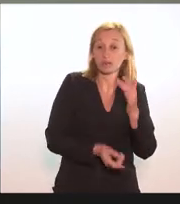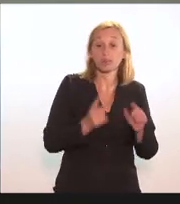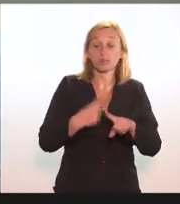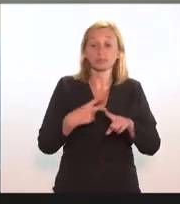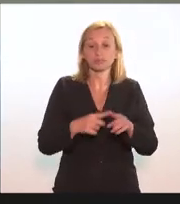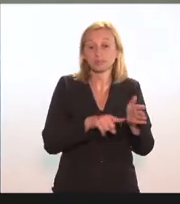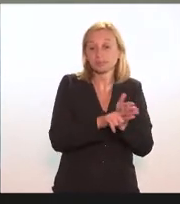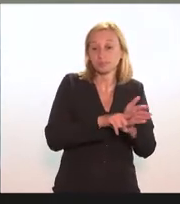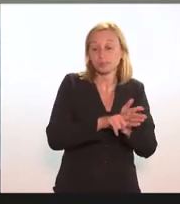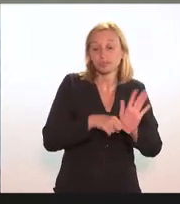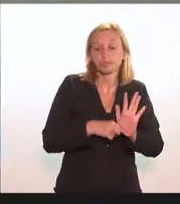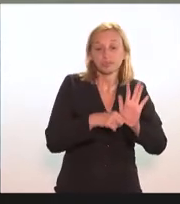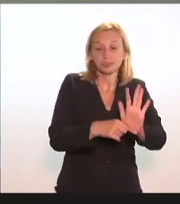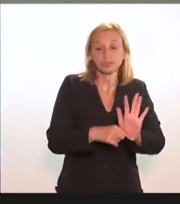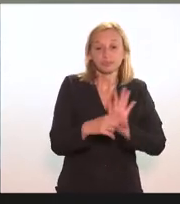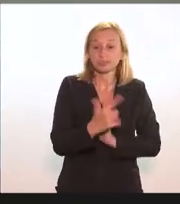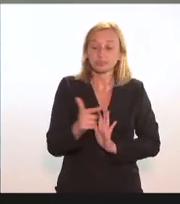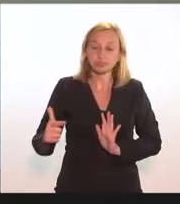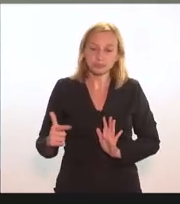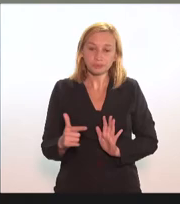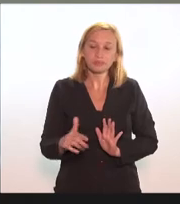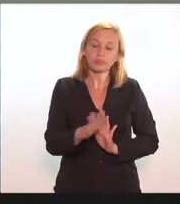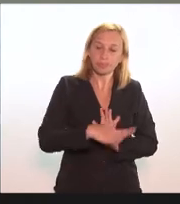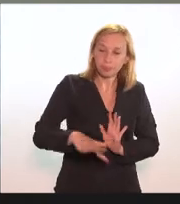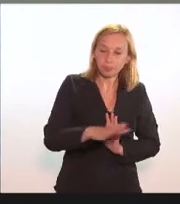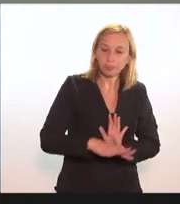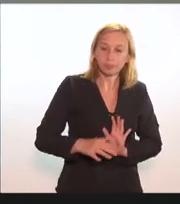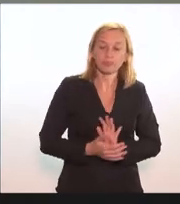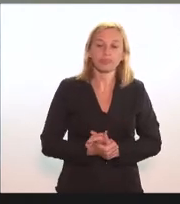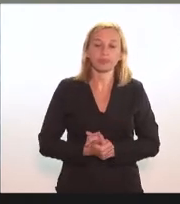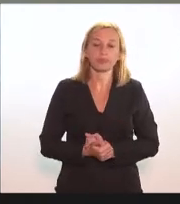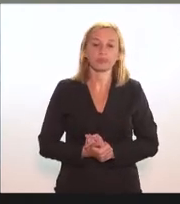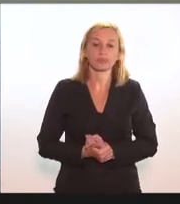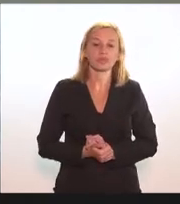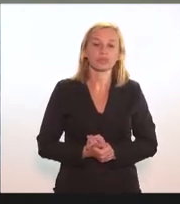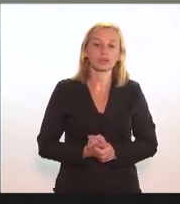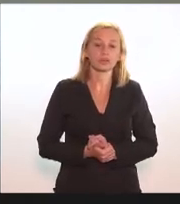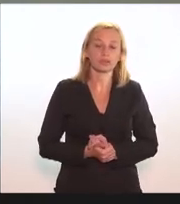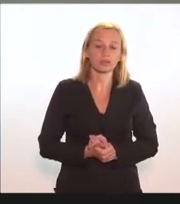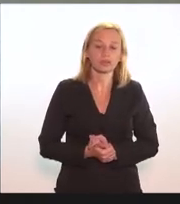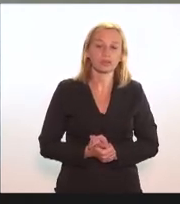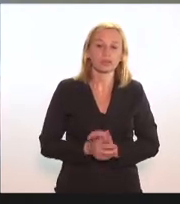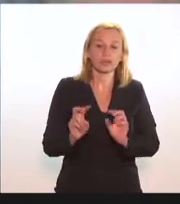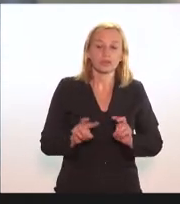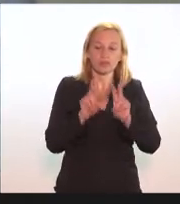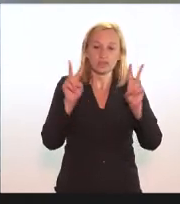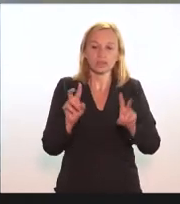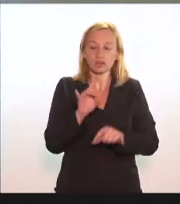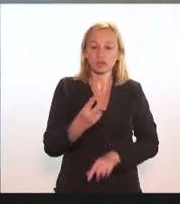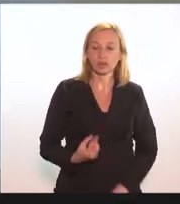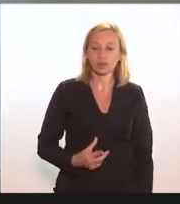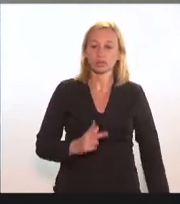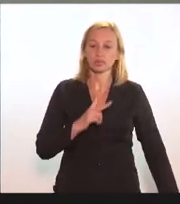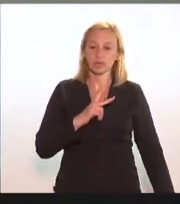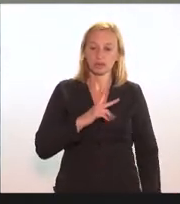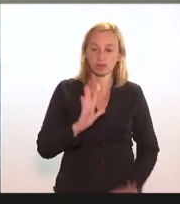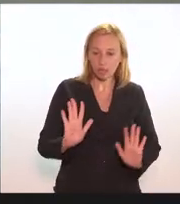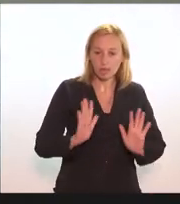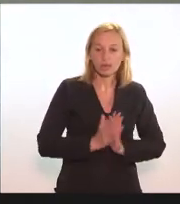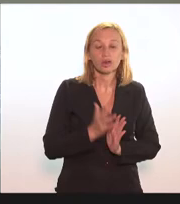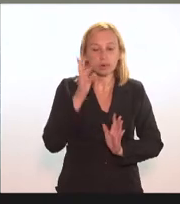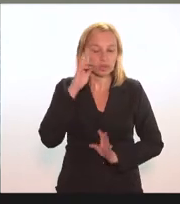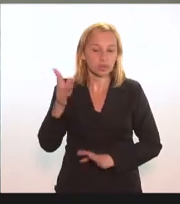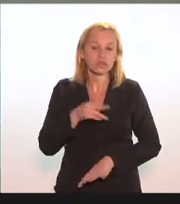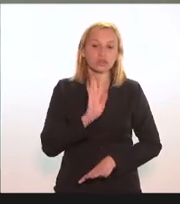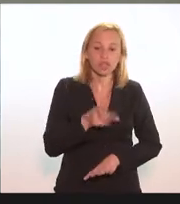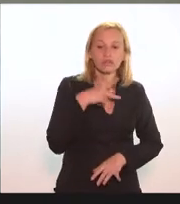incentivos fiscais não tiveram para esse setor uma visão holística, e sim uma visão individualizada, que é o que o senhor falou. Então, primeiro de tudo,